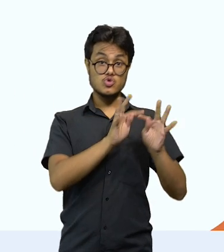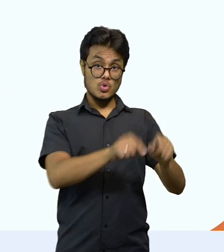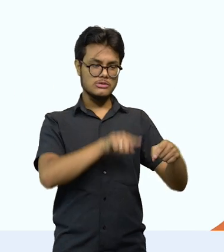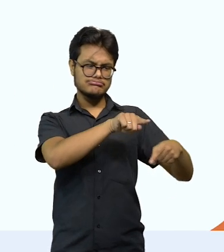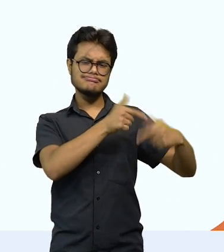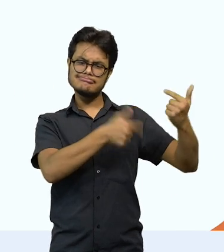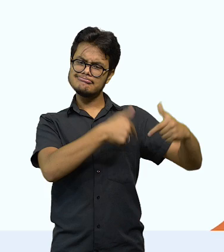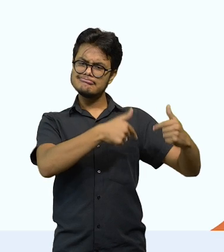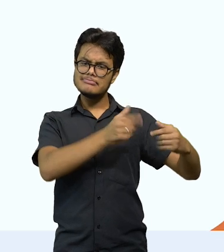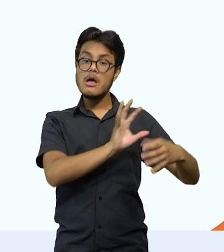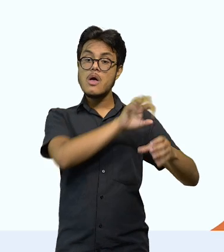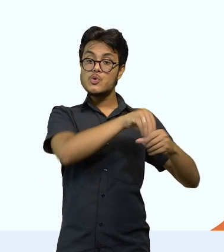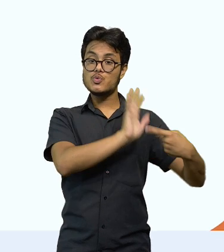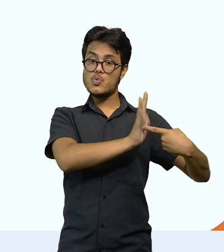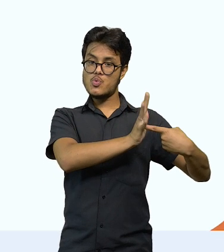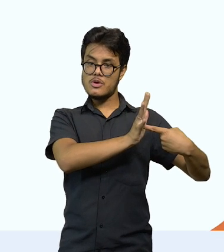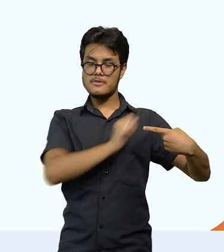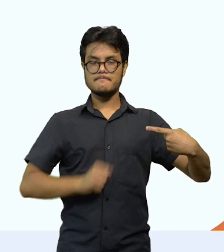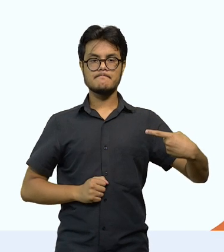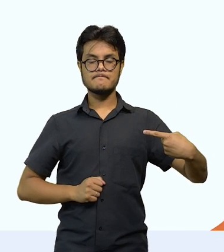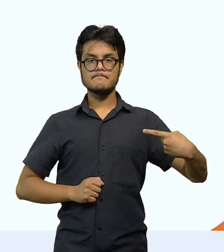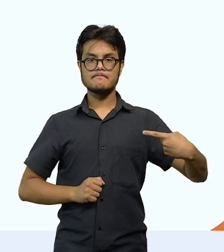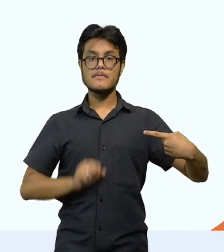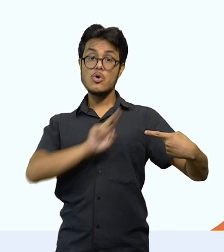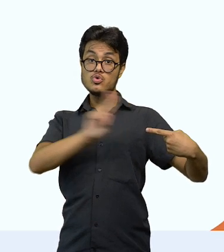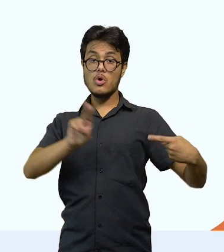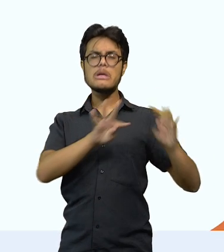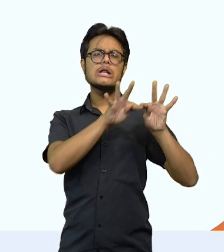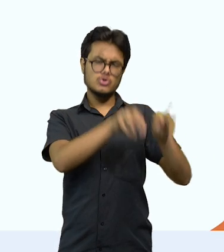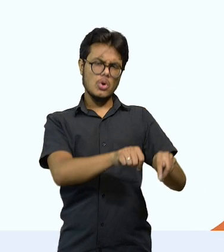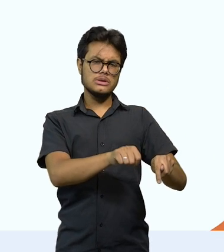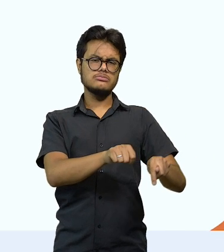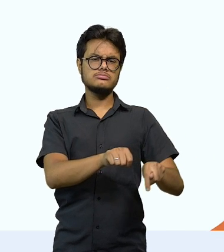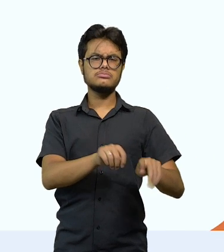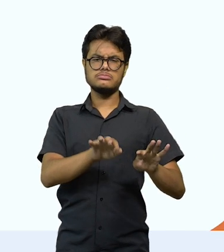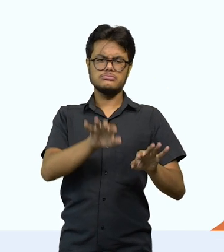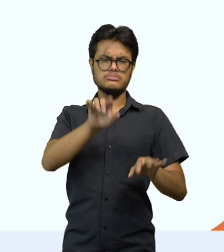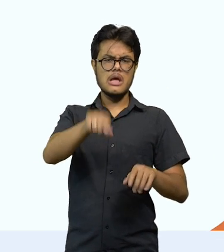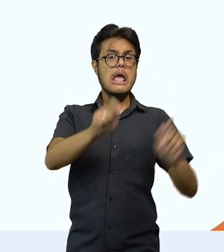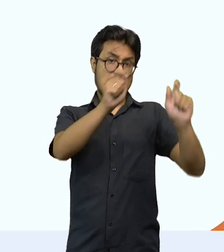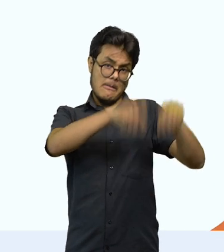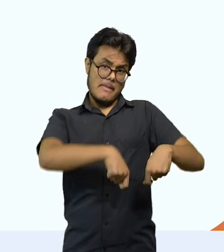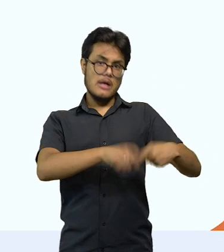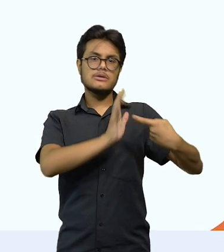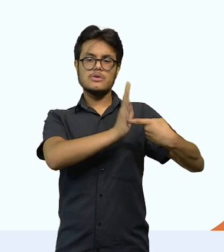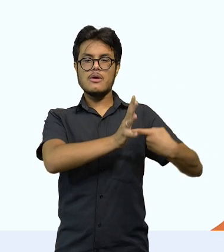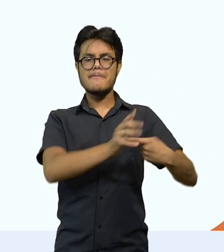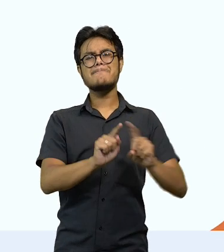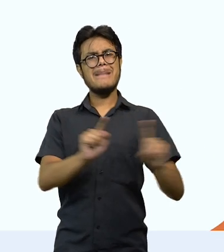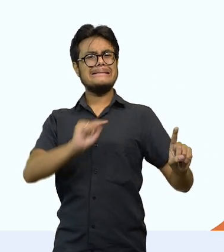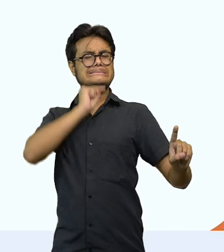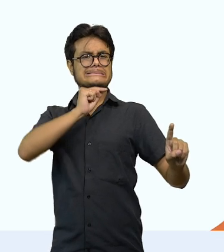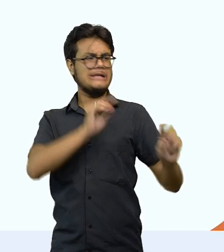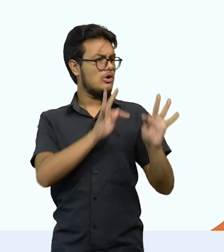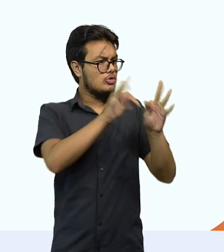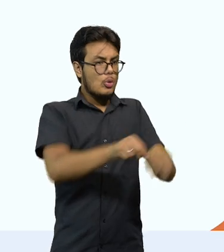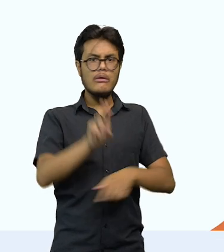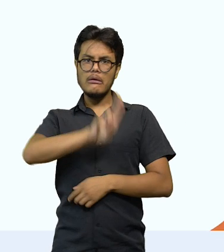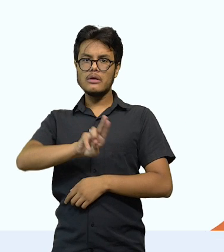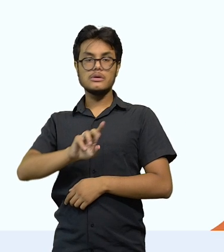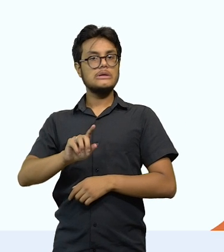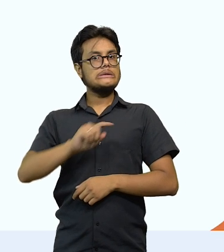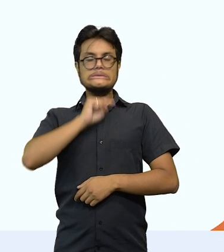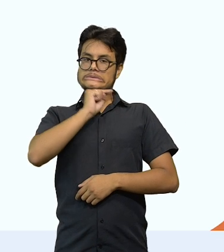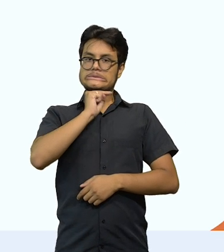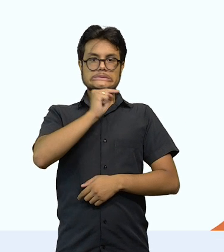aqui dentro é potência chamada de potência total. Só que essa potência total eu não consigo utilizar. Por quê? Porque o